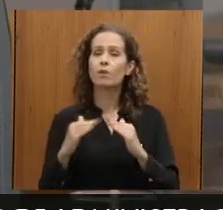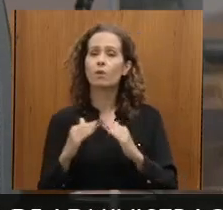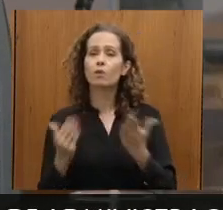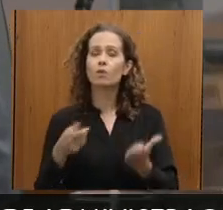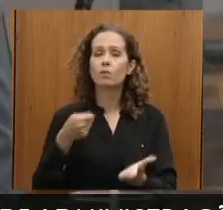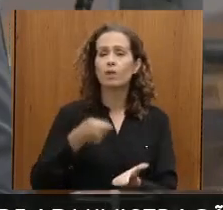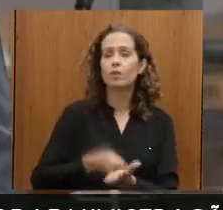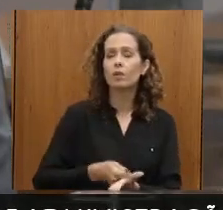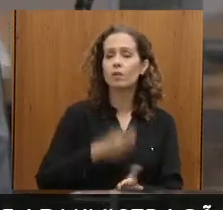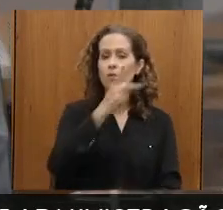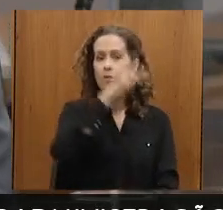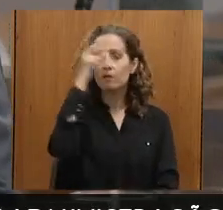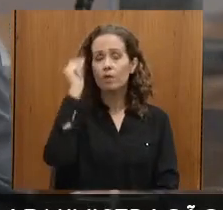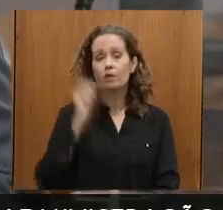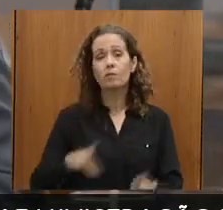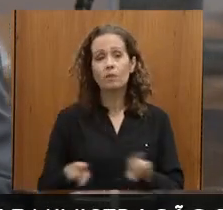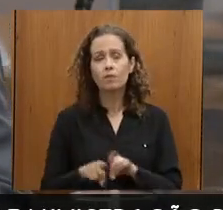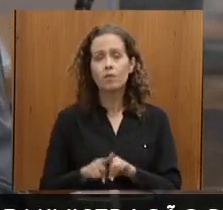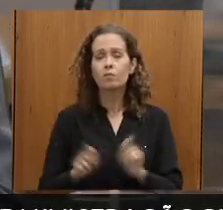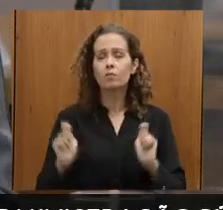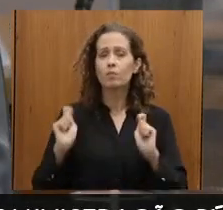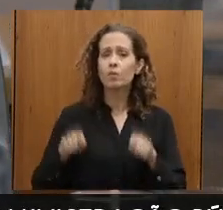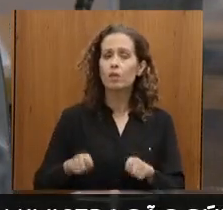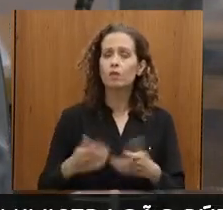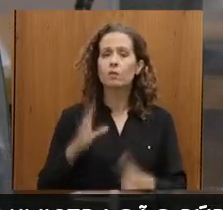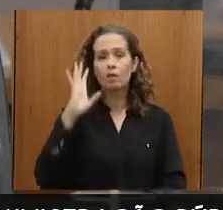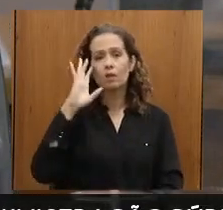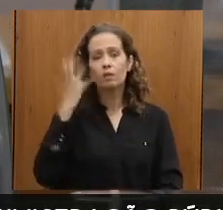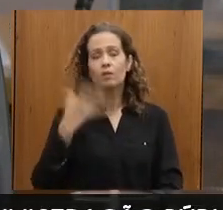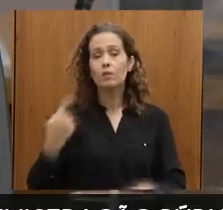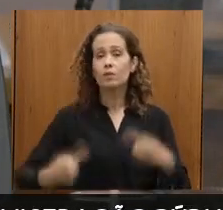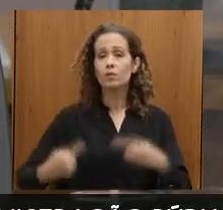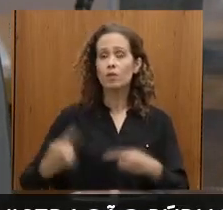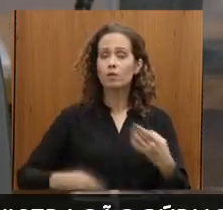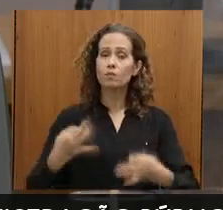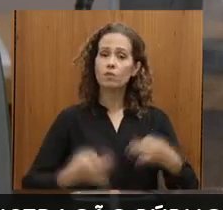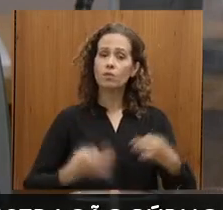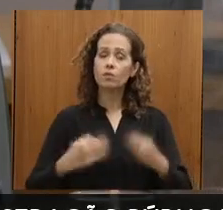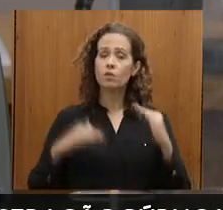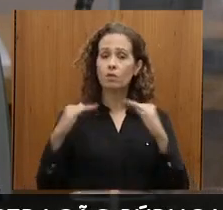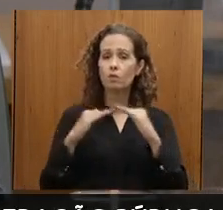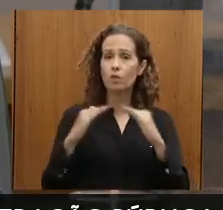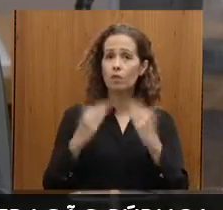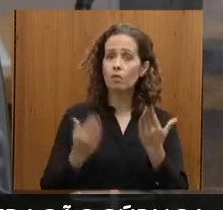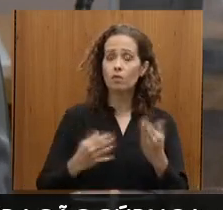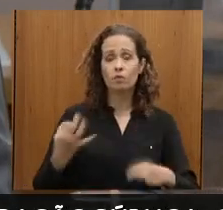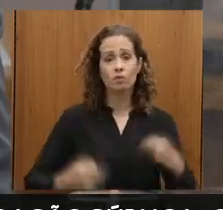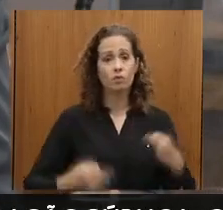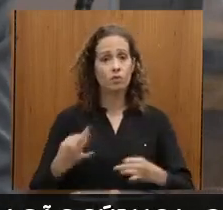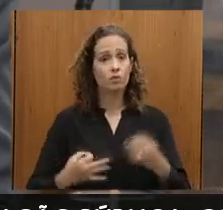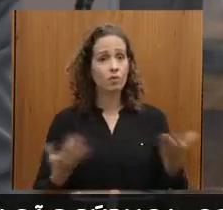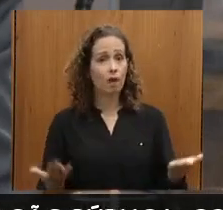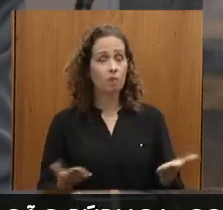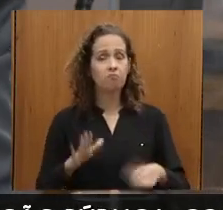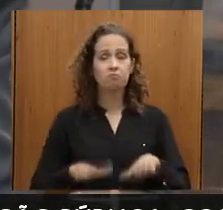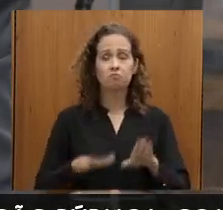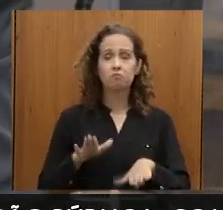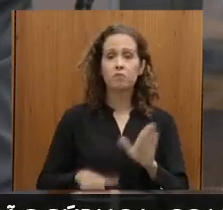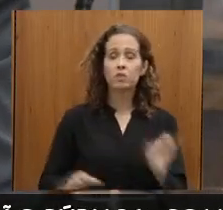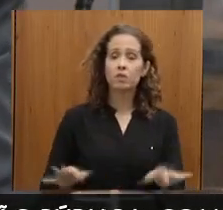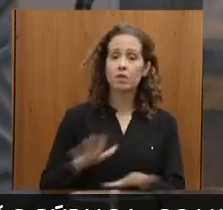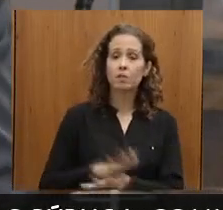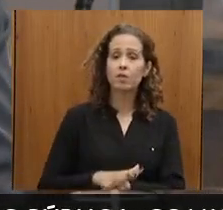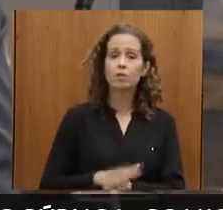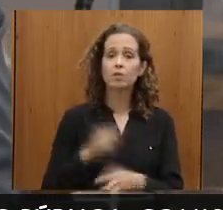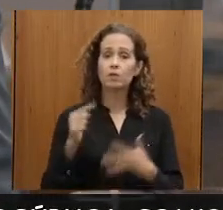do pagamento dos prefeitos, pudesse também instituir um diálogo com a Justiça para um acordo com o Judiciário, quem sabe, um encerramento dessas ações